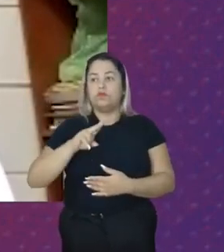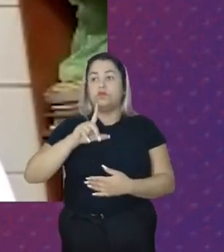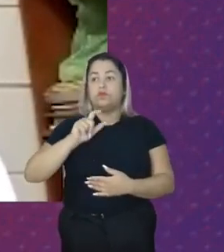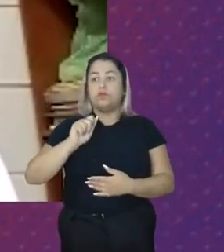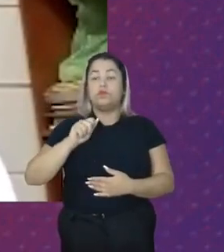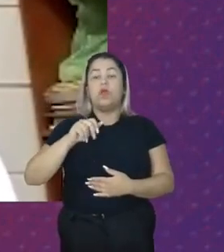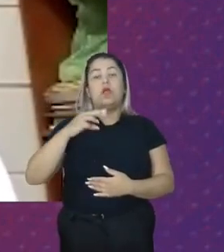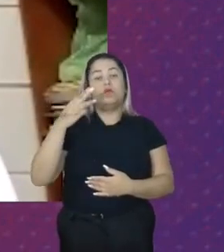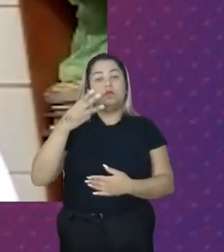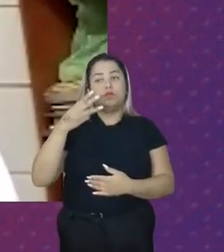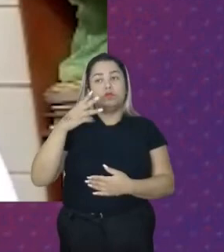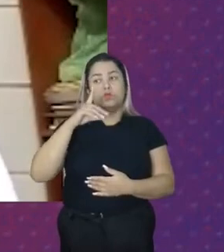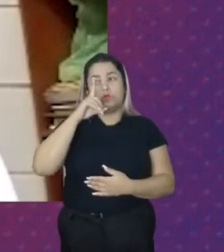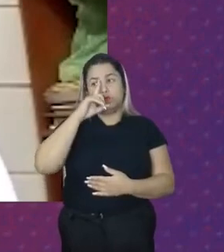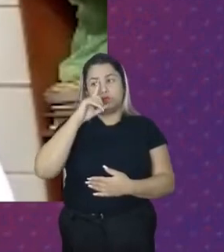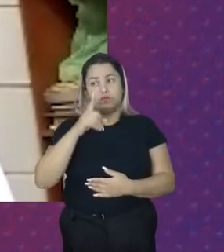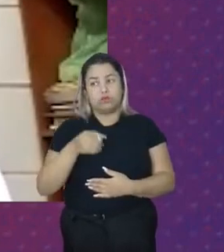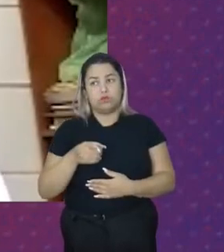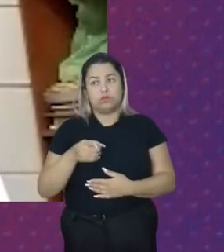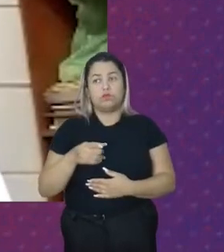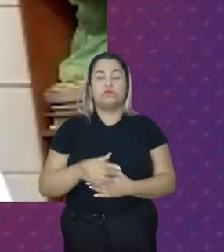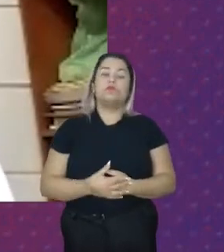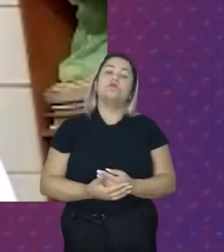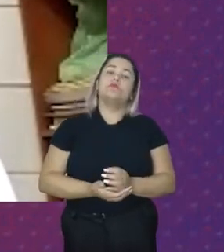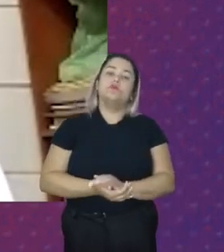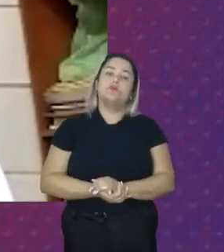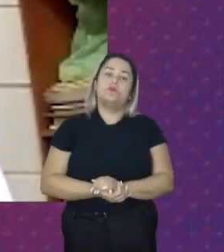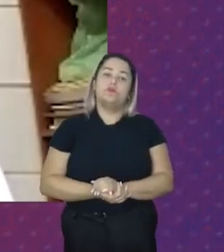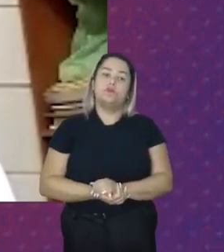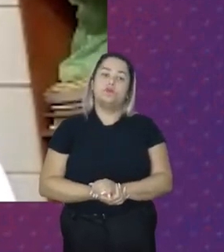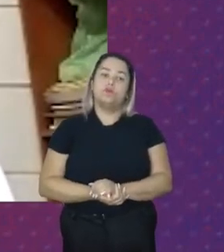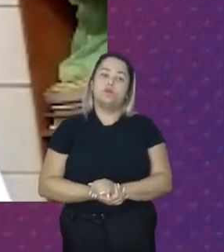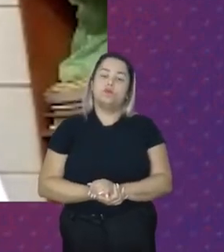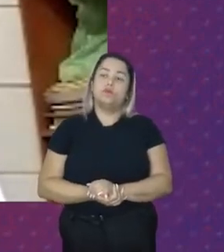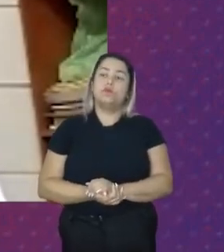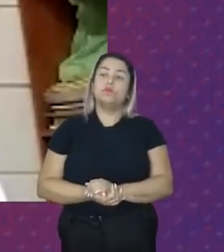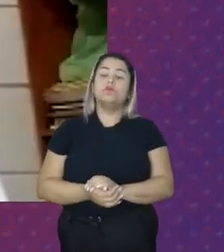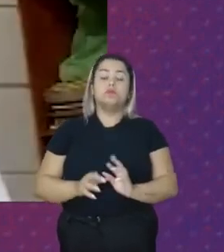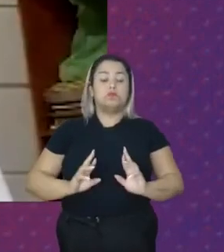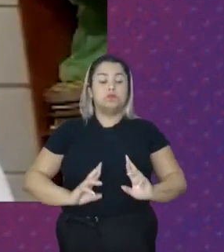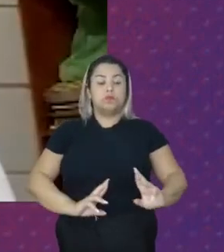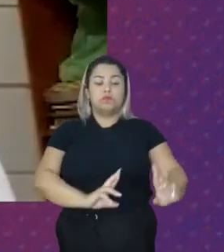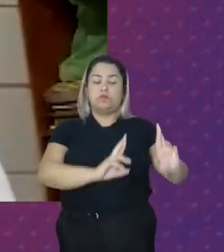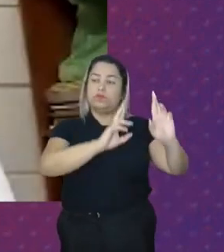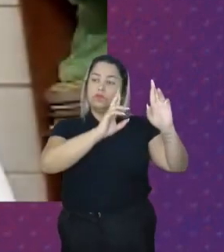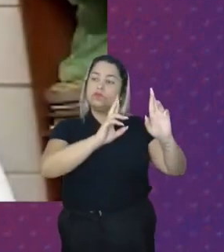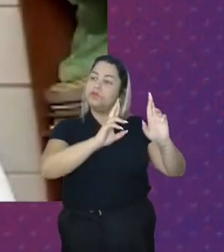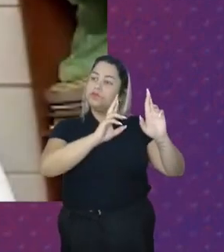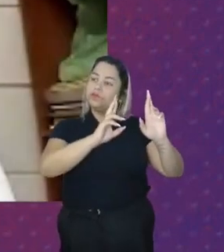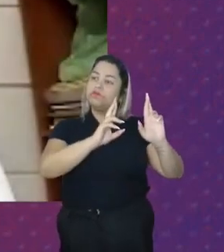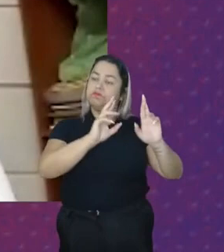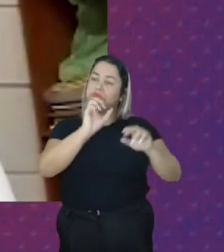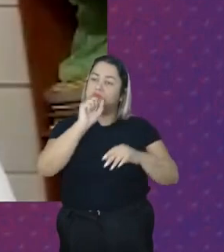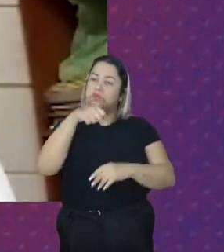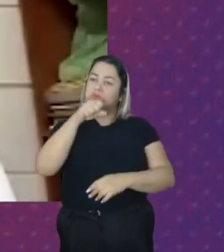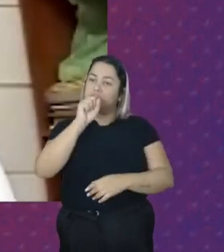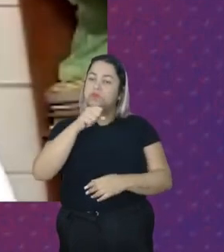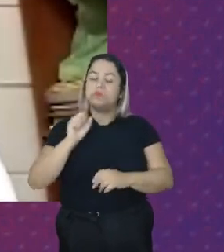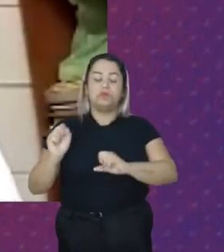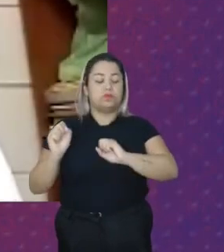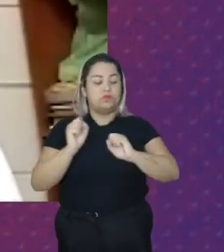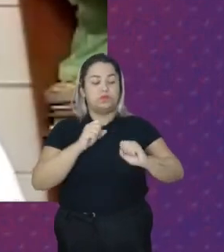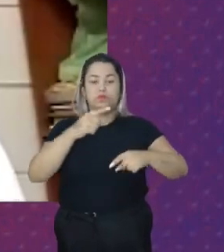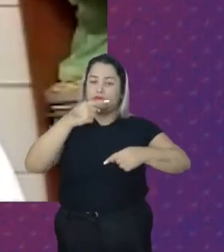Não consecutivo Mas no terceiro mandato A gente tem esperança Sim Que a gente Possa